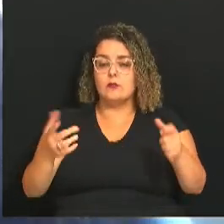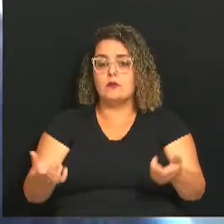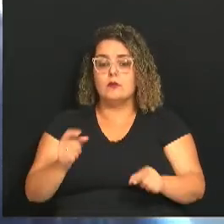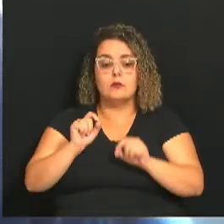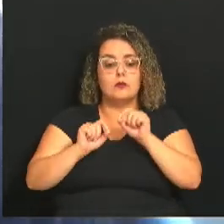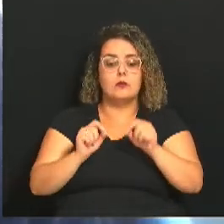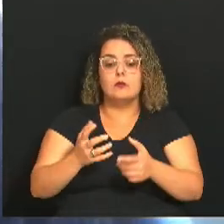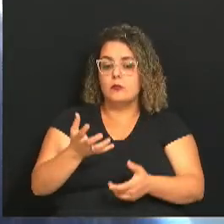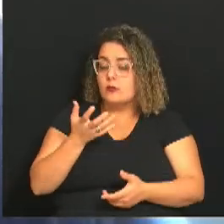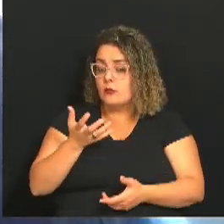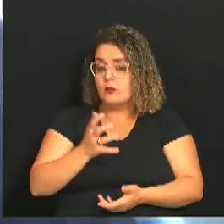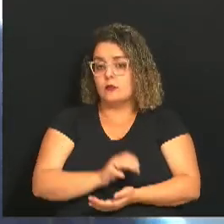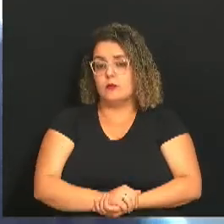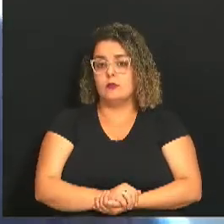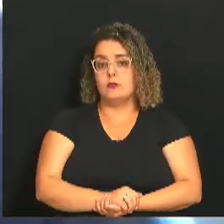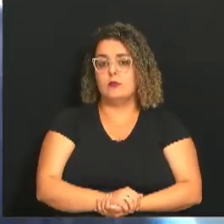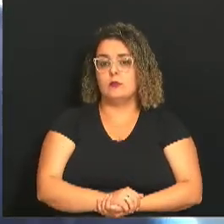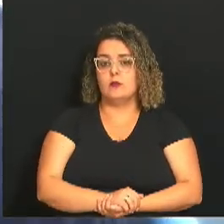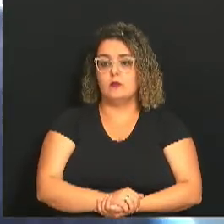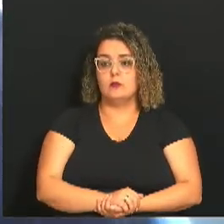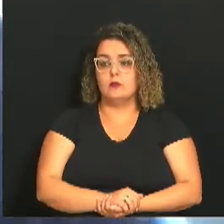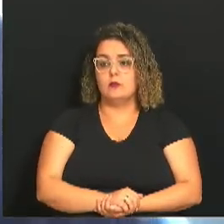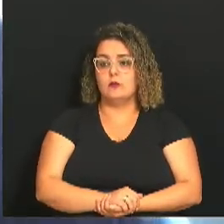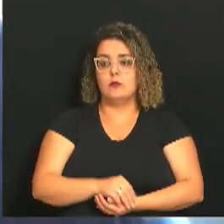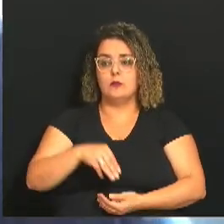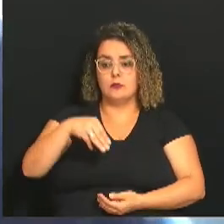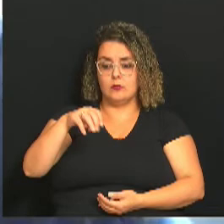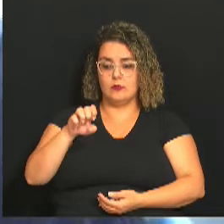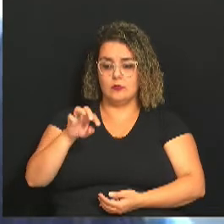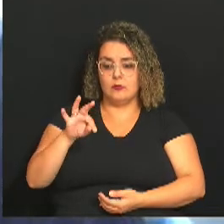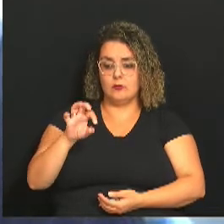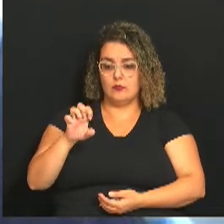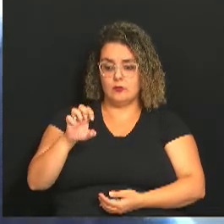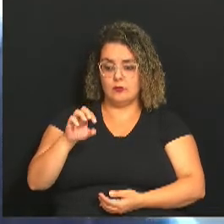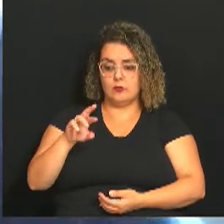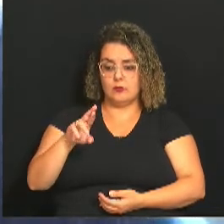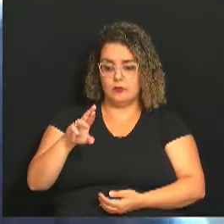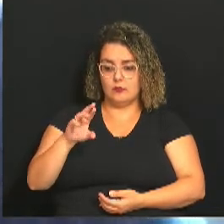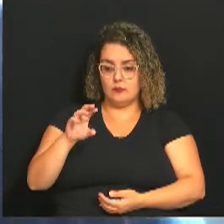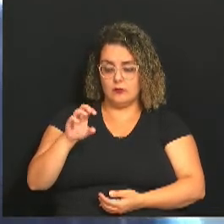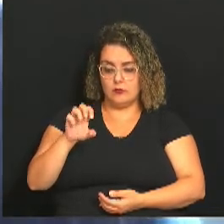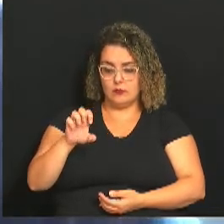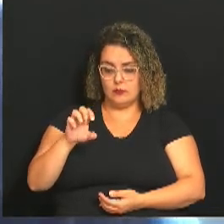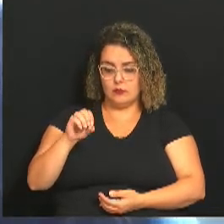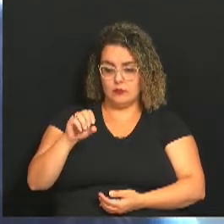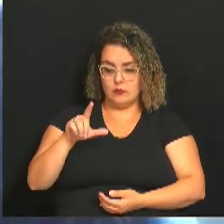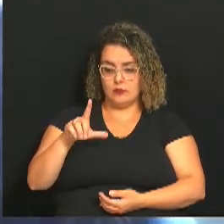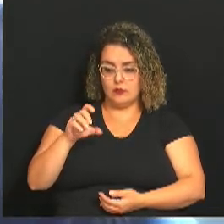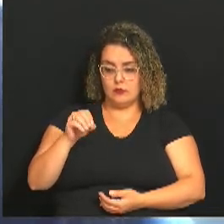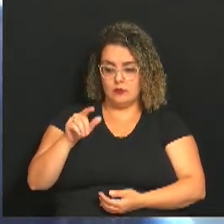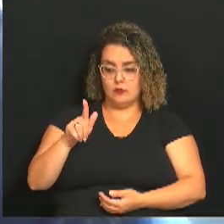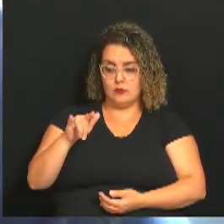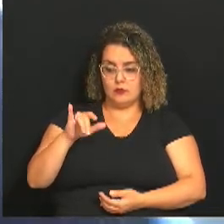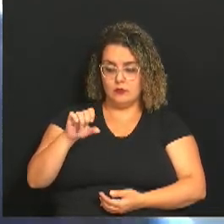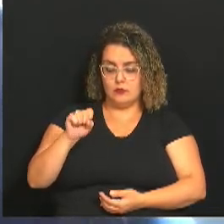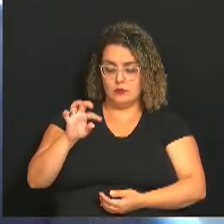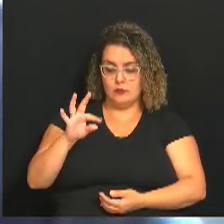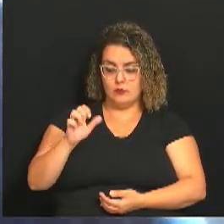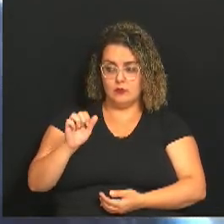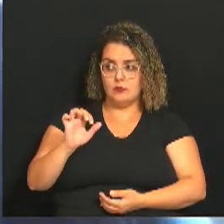né? Se o meteorologista sabe que vai, ou tem a probabilidade, né, da ocorrência de um